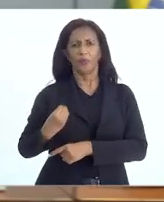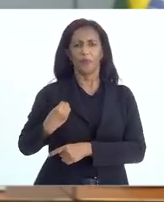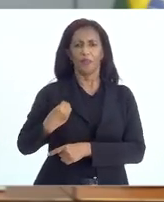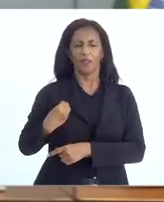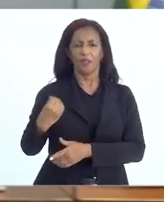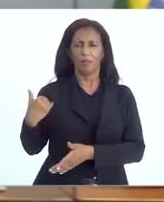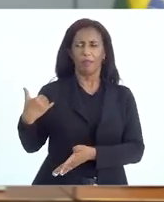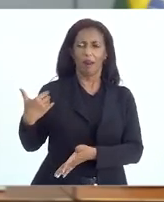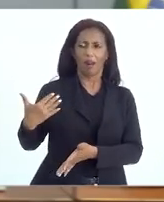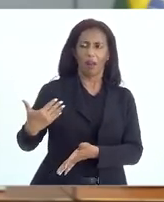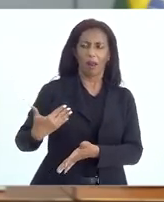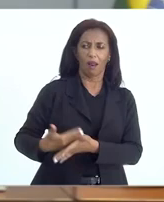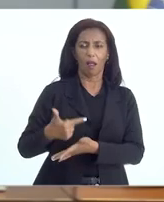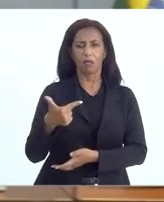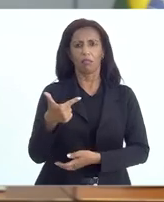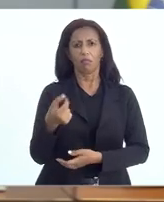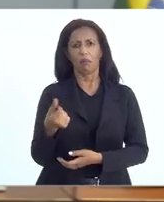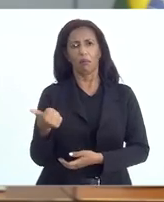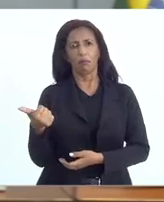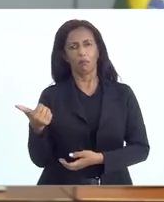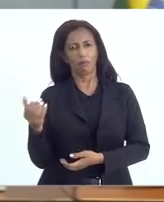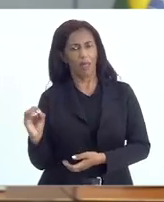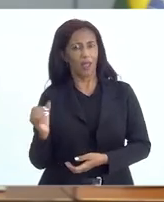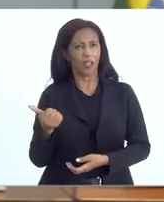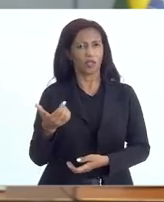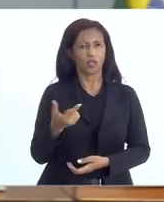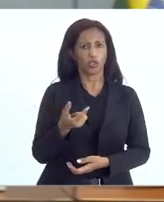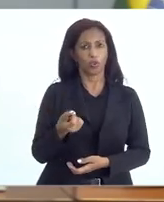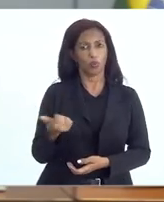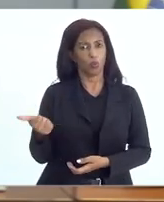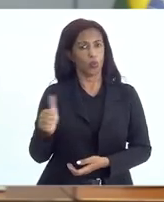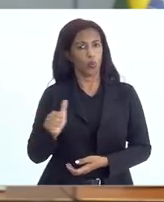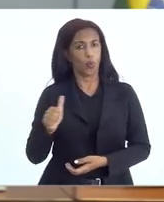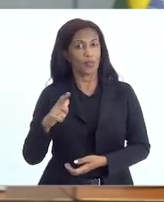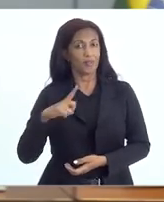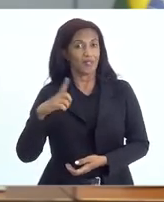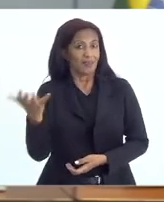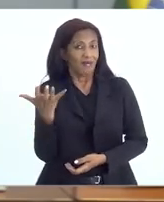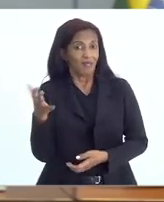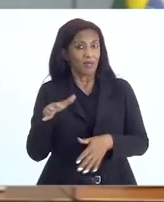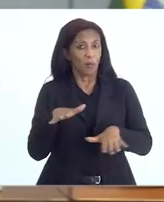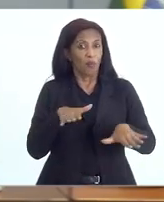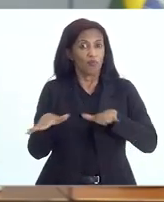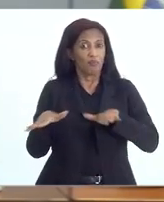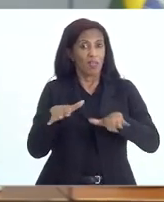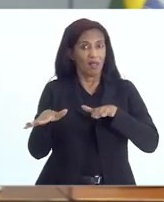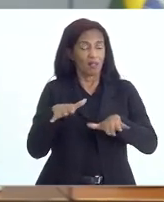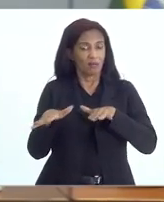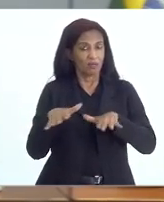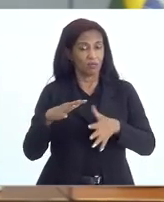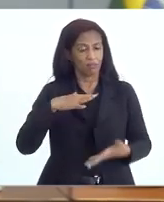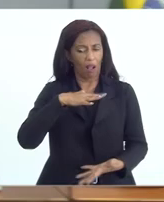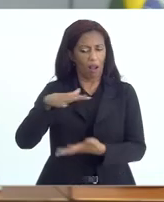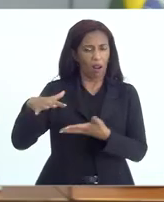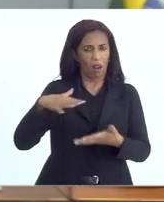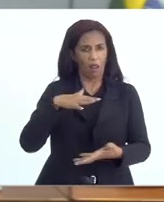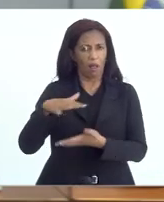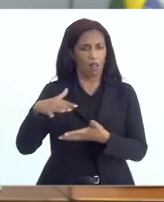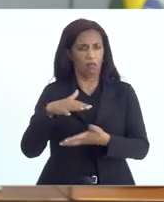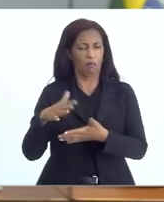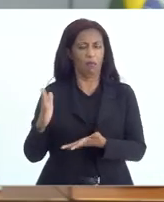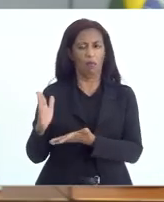vêm desde 2010 2011 querendo fazer alguns movimentos e esses guarda-vidas Deputado